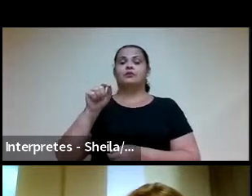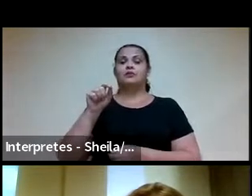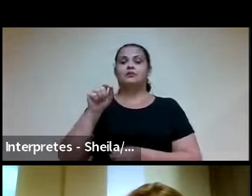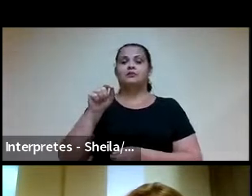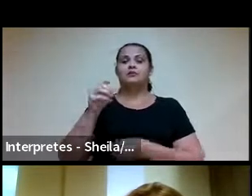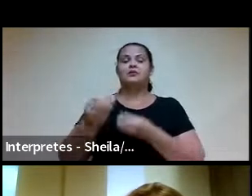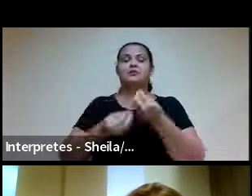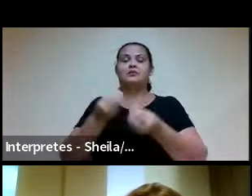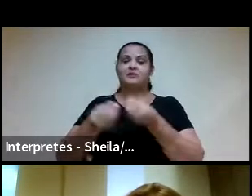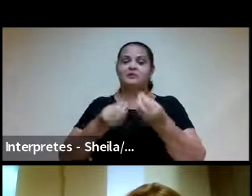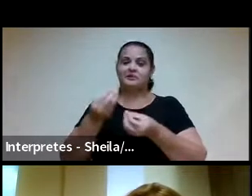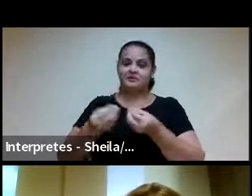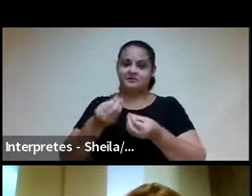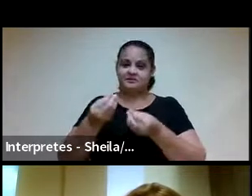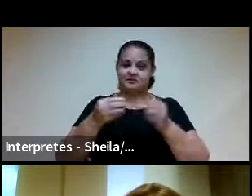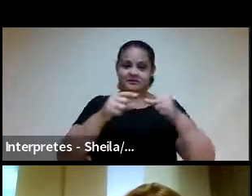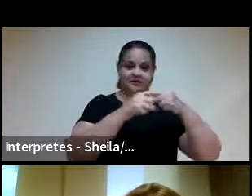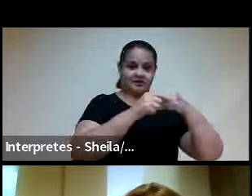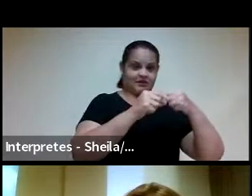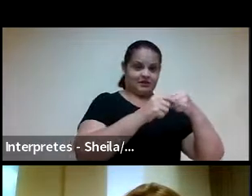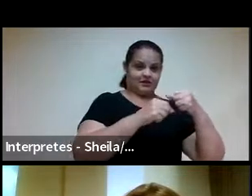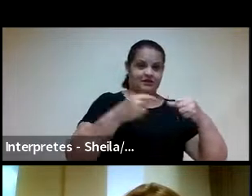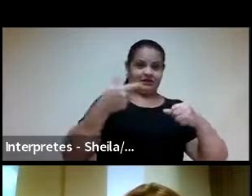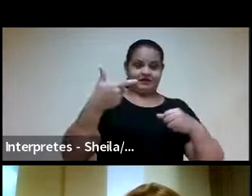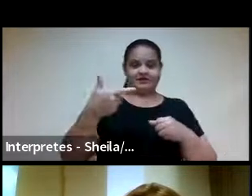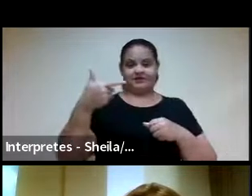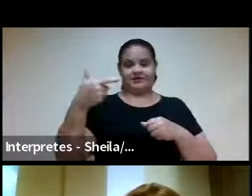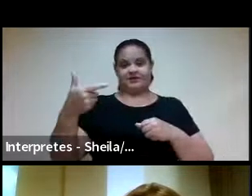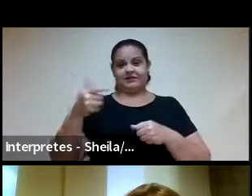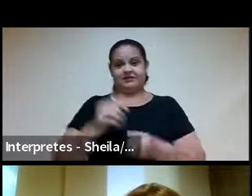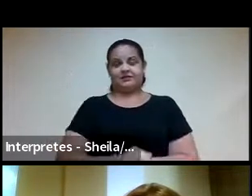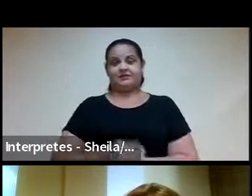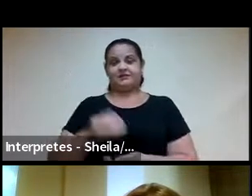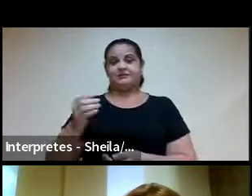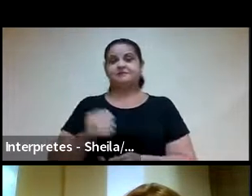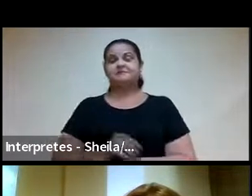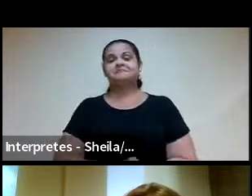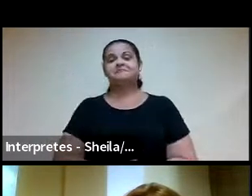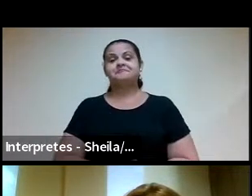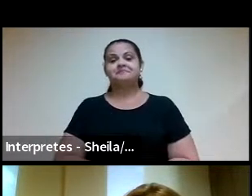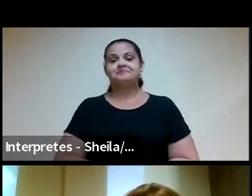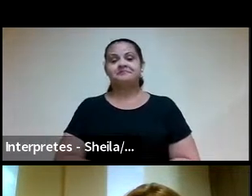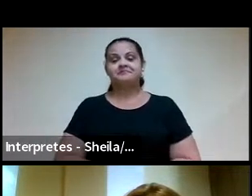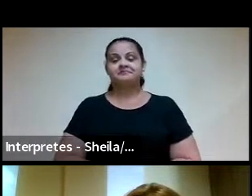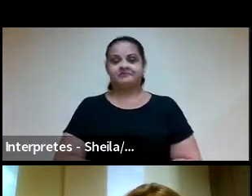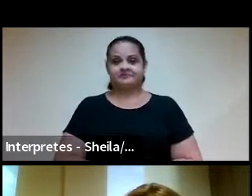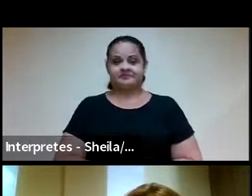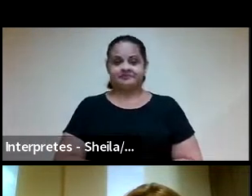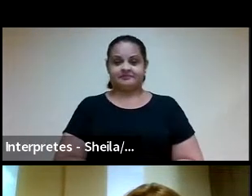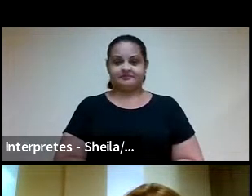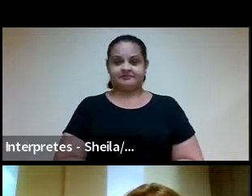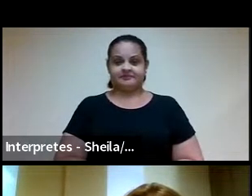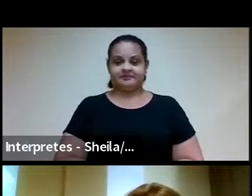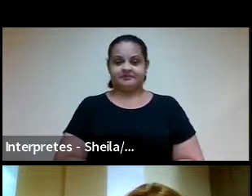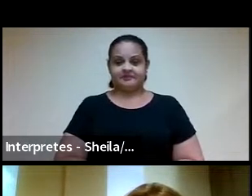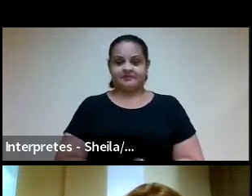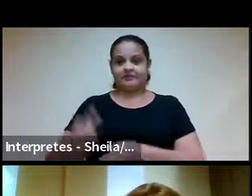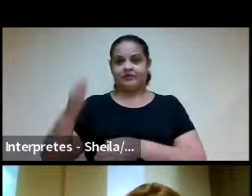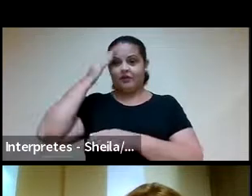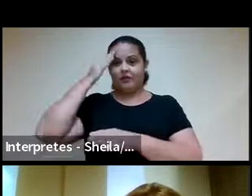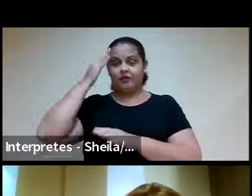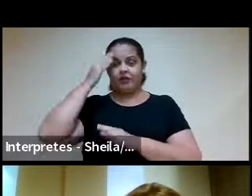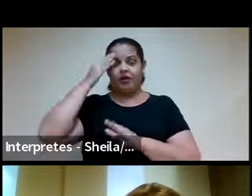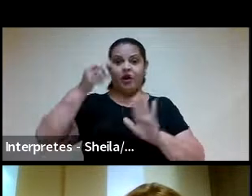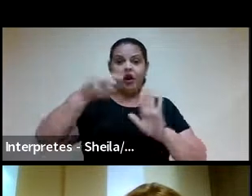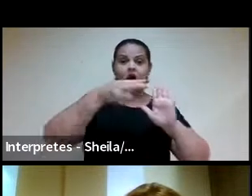o inciso 5 do artigo 22 da 64/90, é importante lembrar que a norma